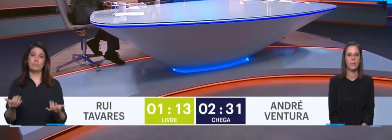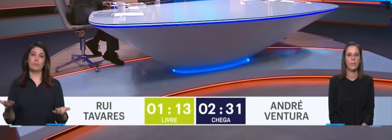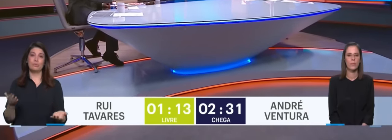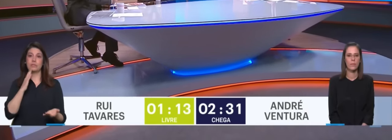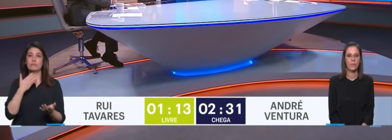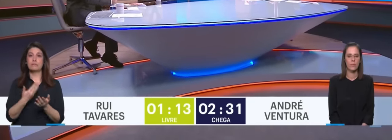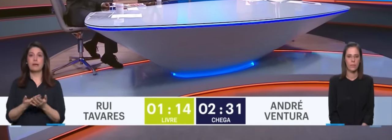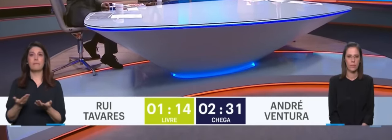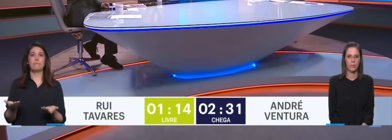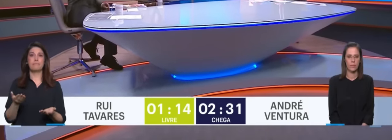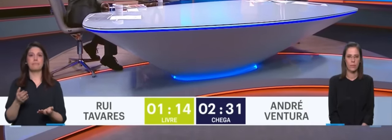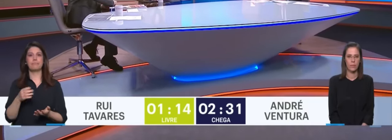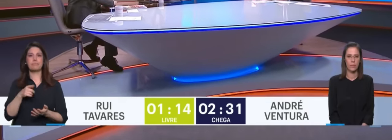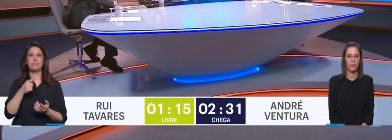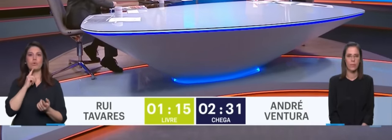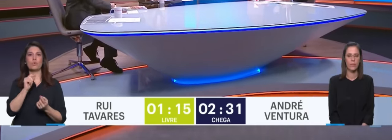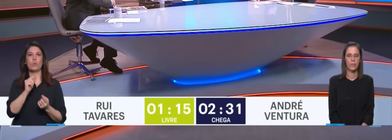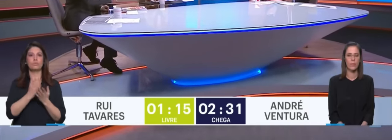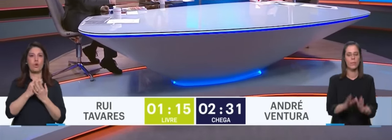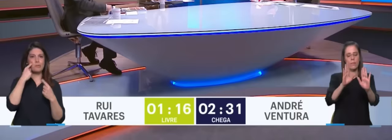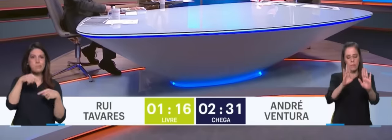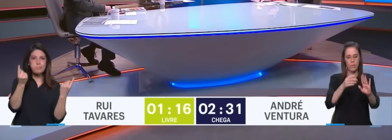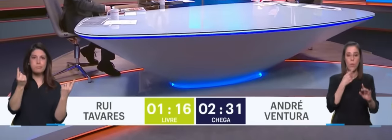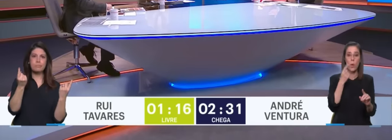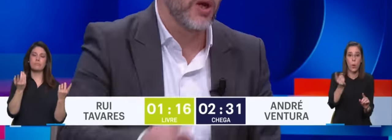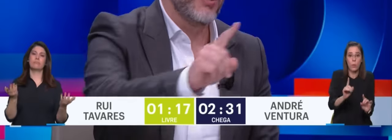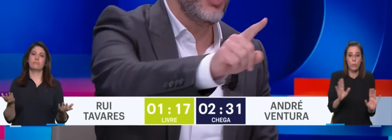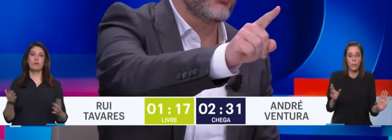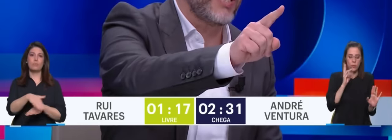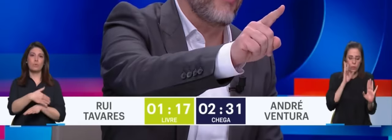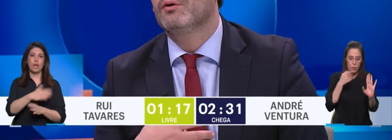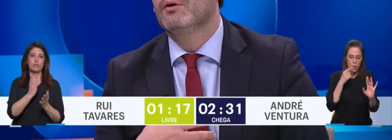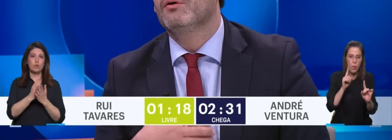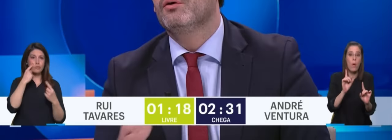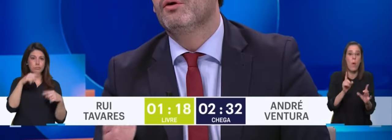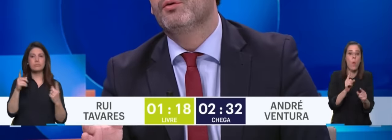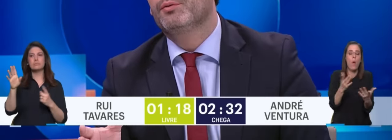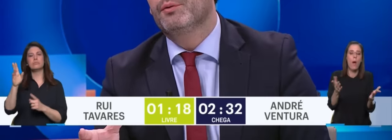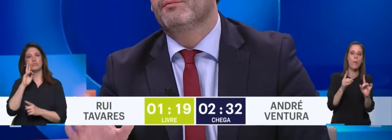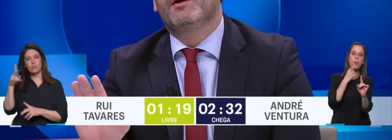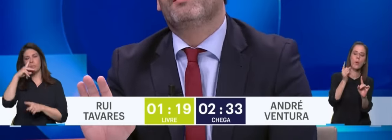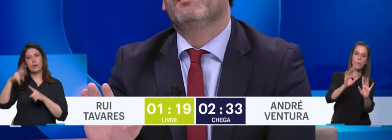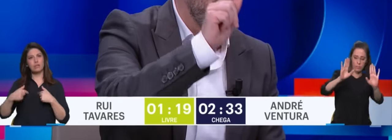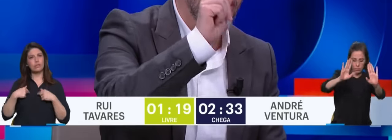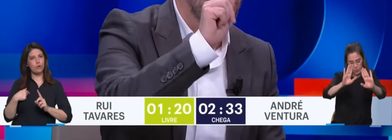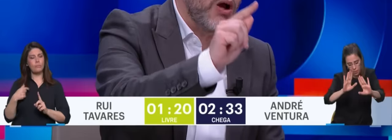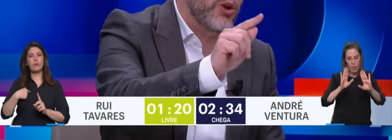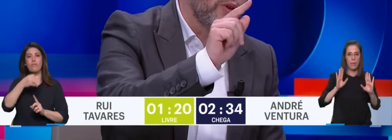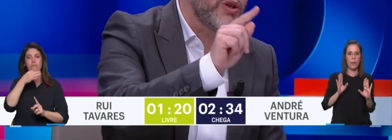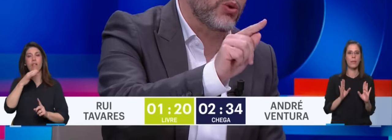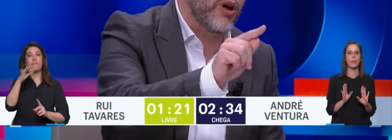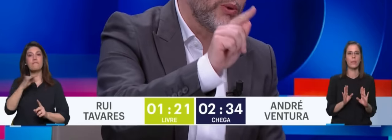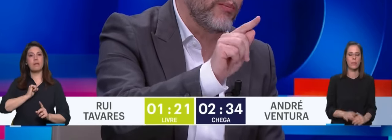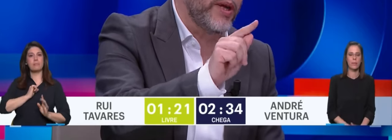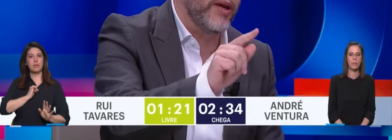causa porque é divulgado o nome da escola e portanto o seu endereço não se atreve a interromper quando eu falo da minha família causa